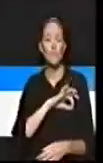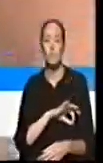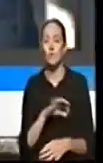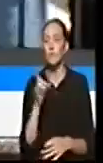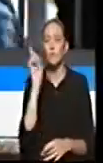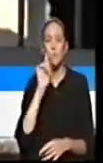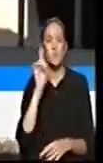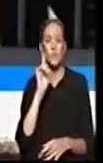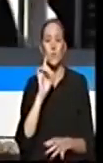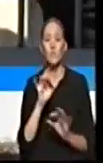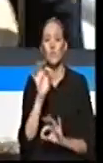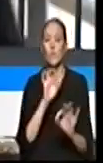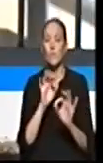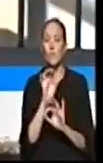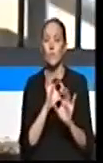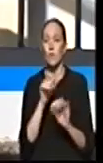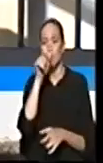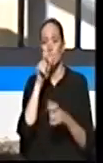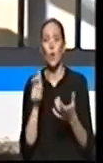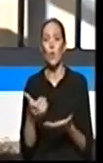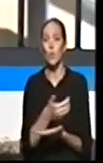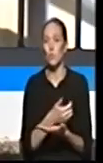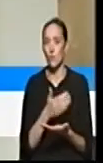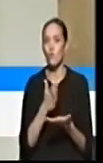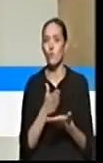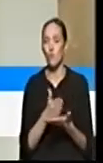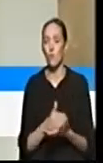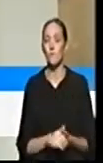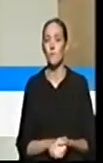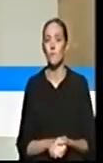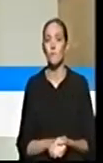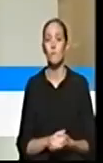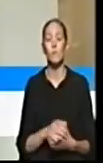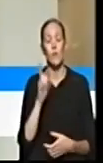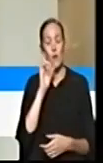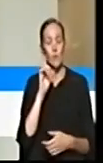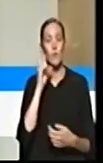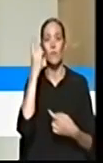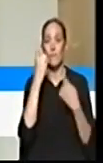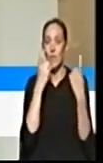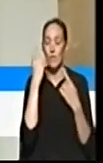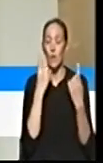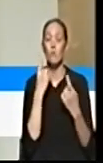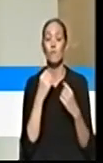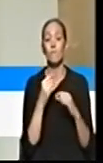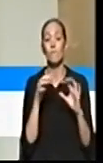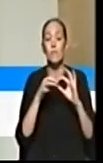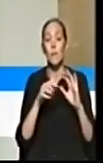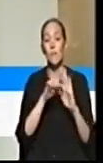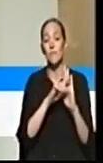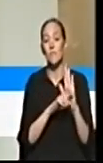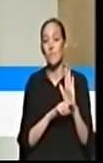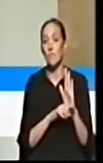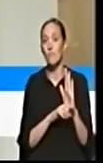de recursos humanos para as escolas. Julgo que é muito importante refletirmos sobre algumas medidas que têm estado a ser tomadas